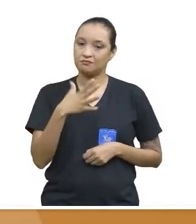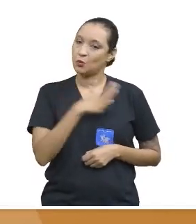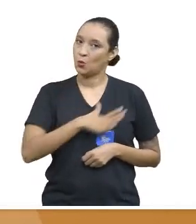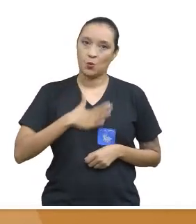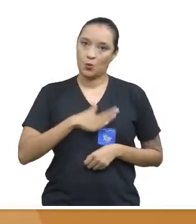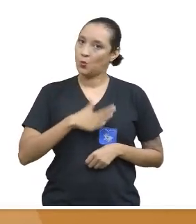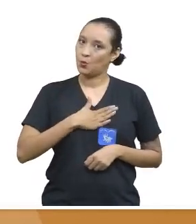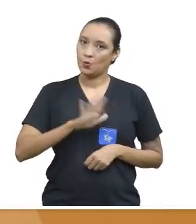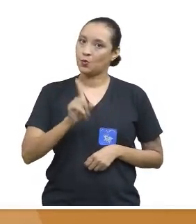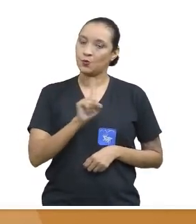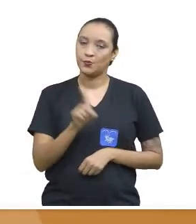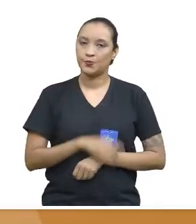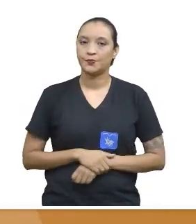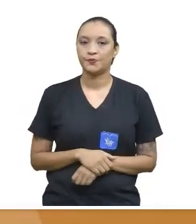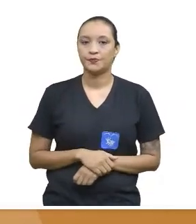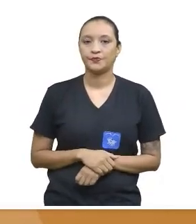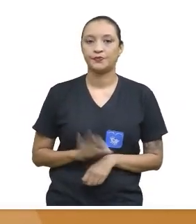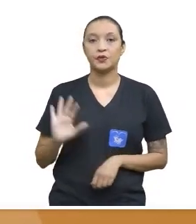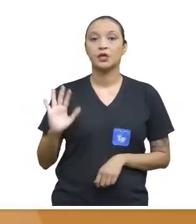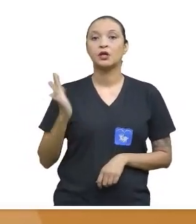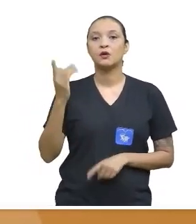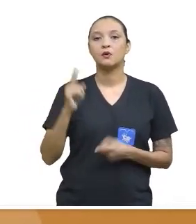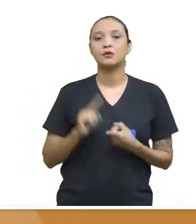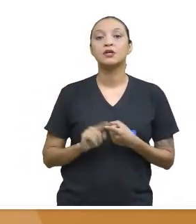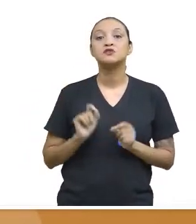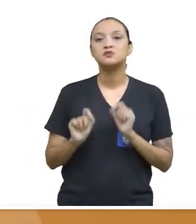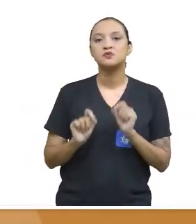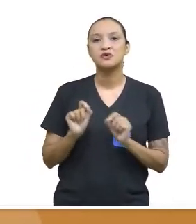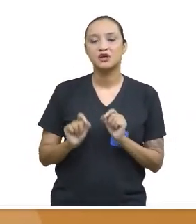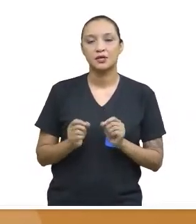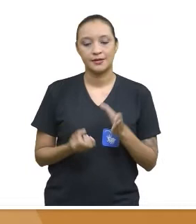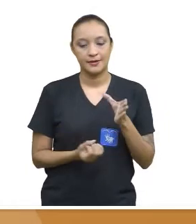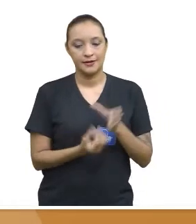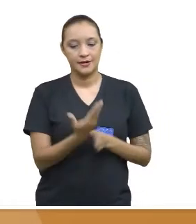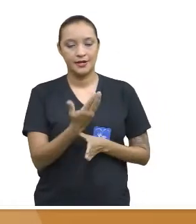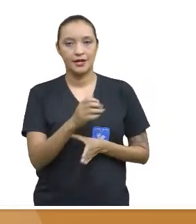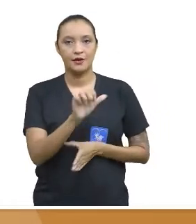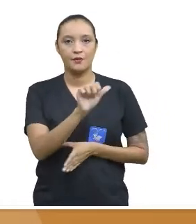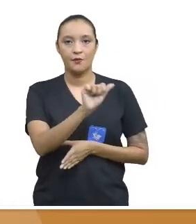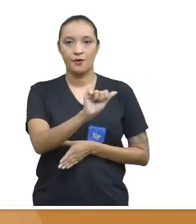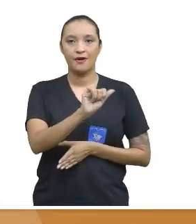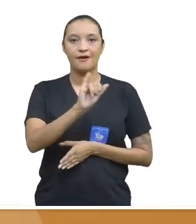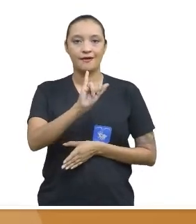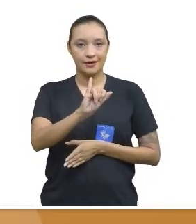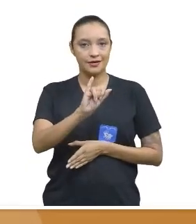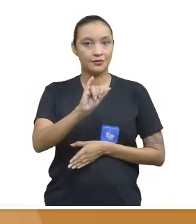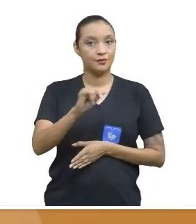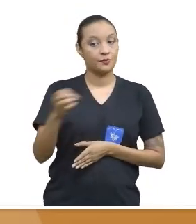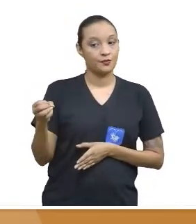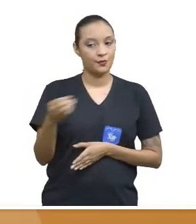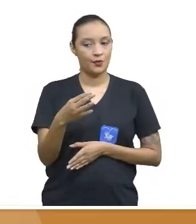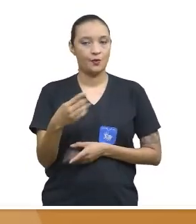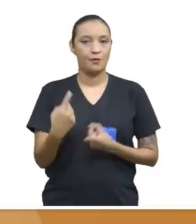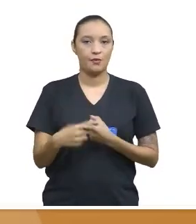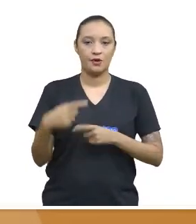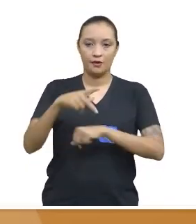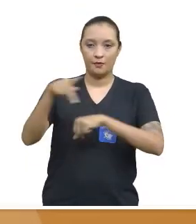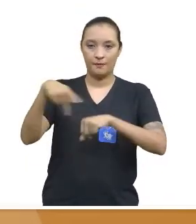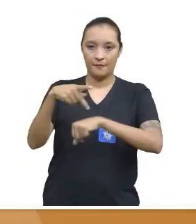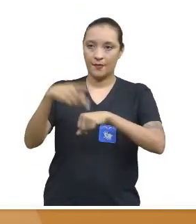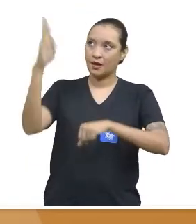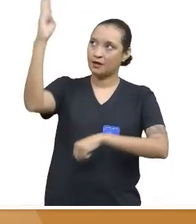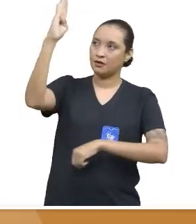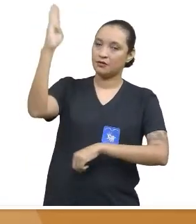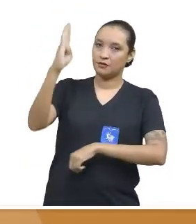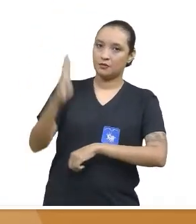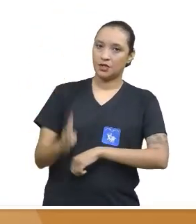vai acontecer? Vamos criar outro ato institucional. Por quê? Porque num país como o Brasil, todos têm